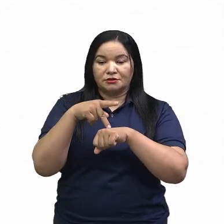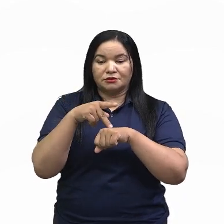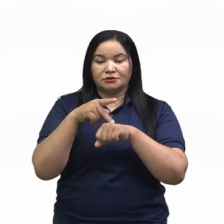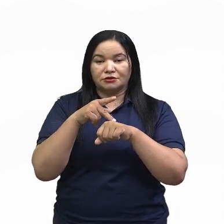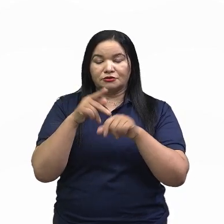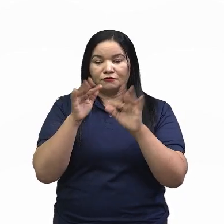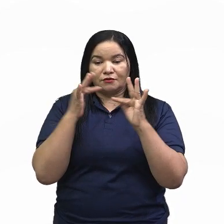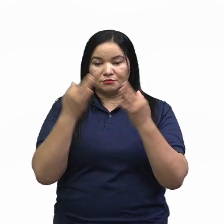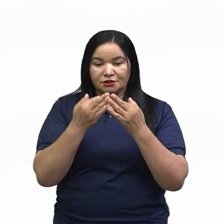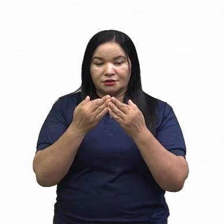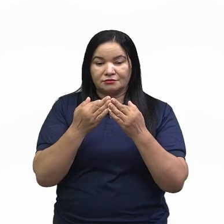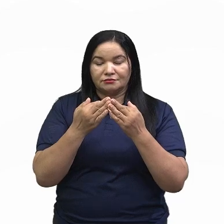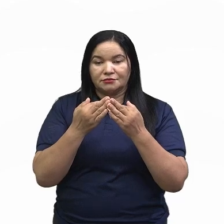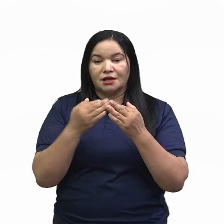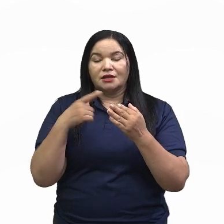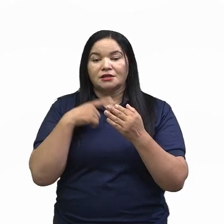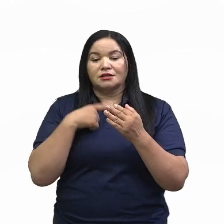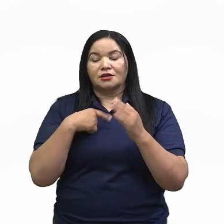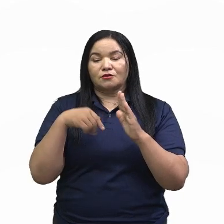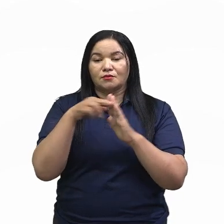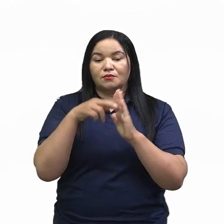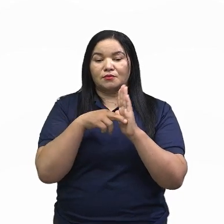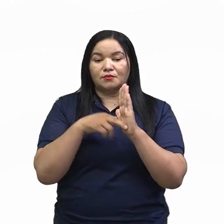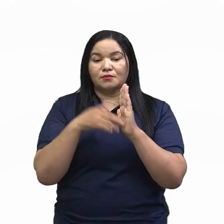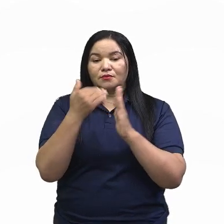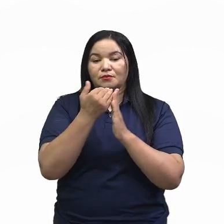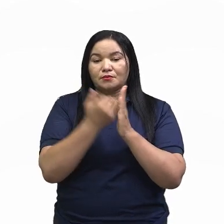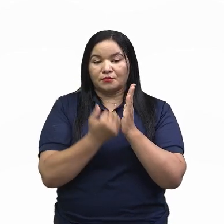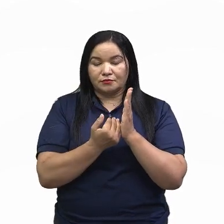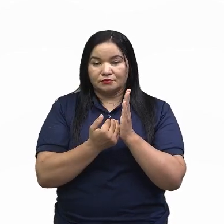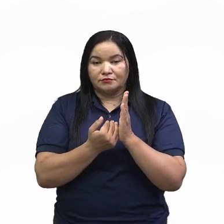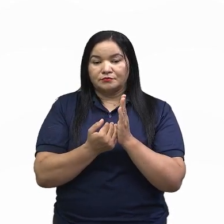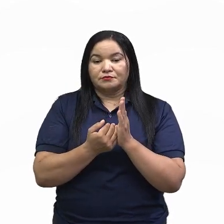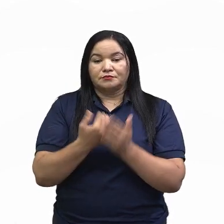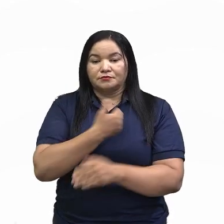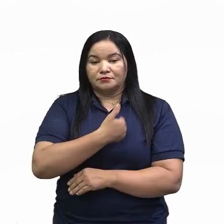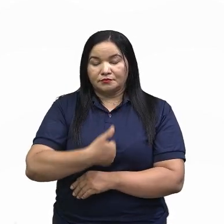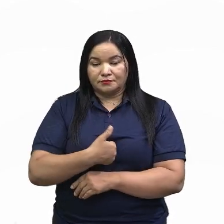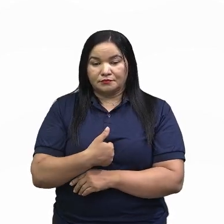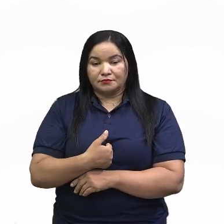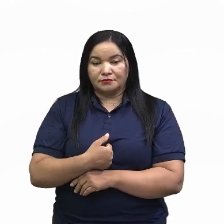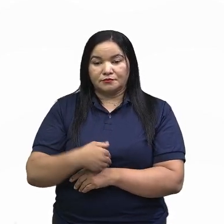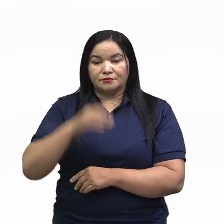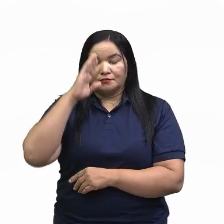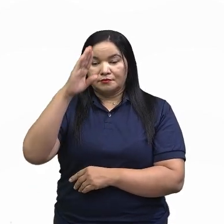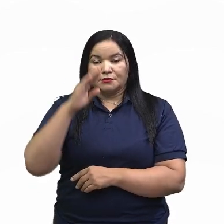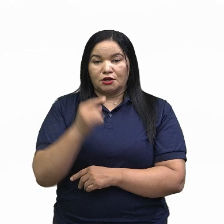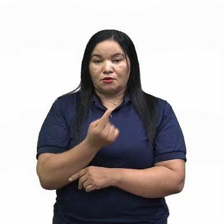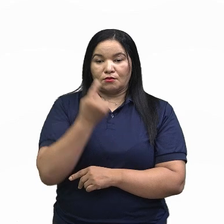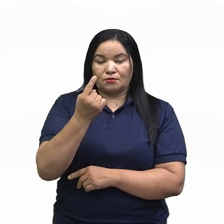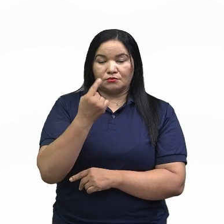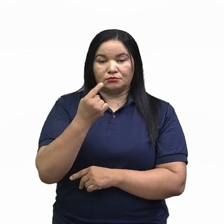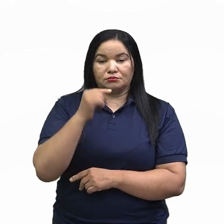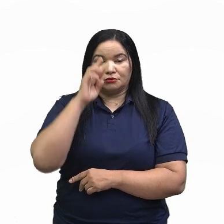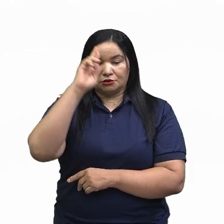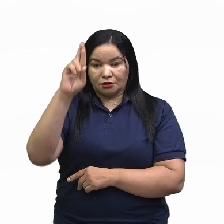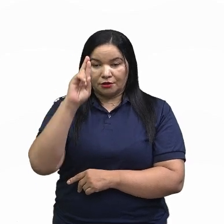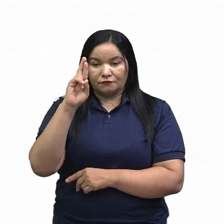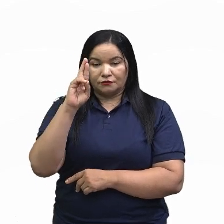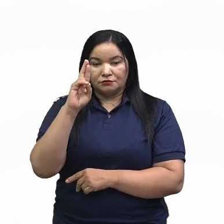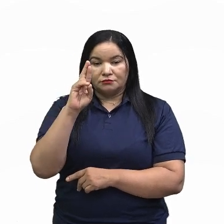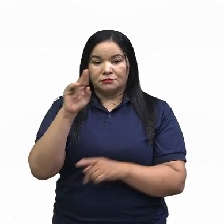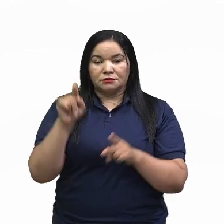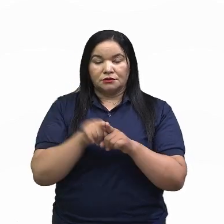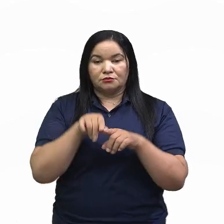os seguintes pontos: um governo autoritário, sendo dirigido por apenas um chefe e